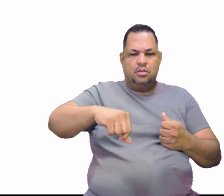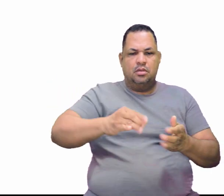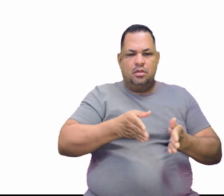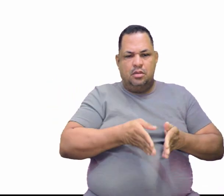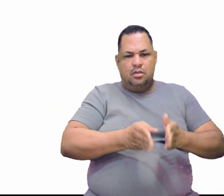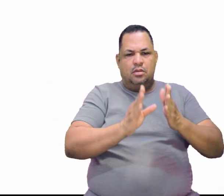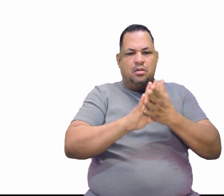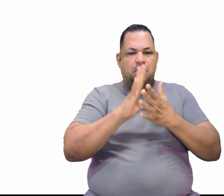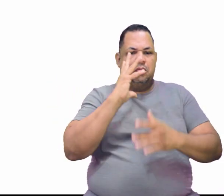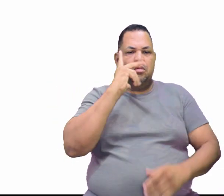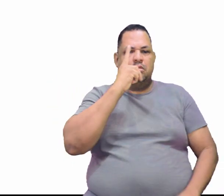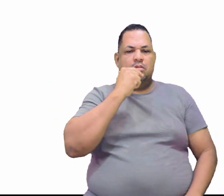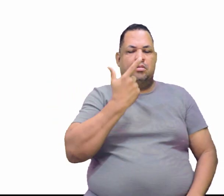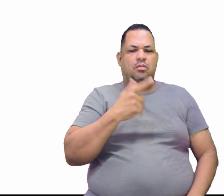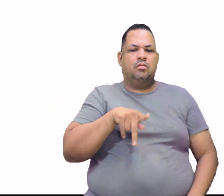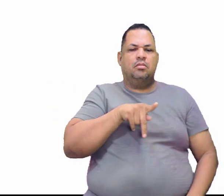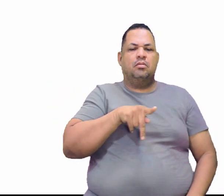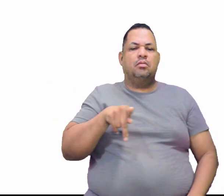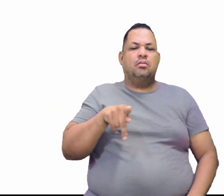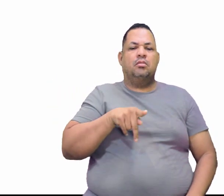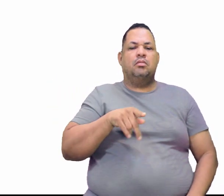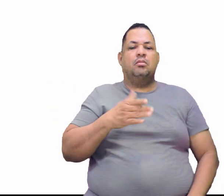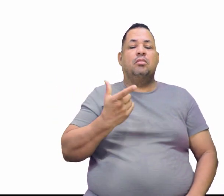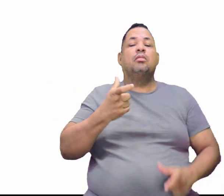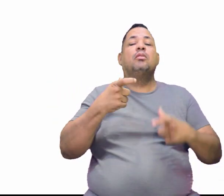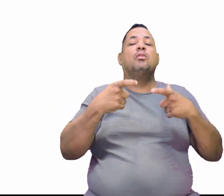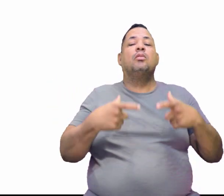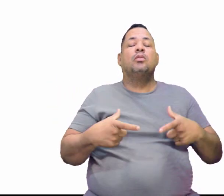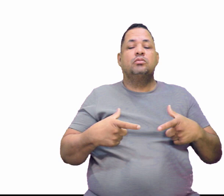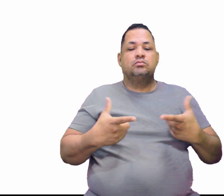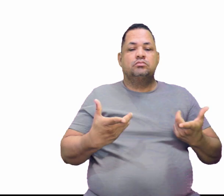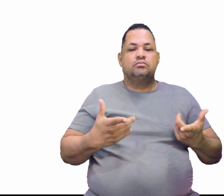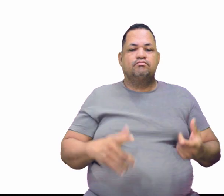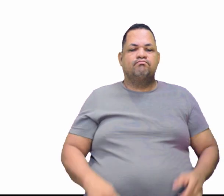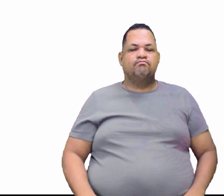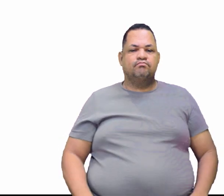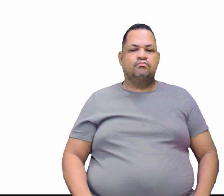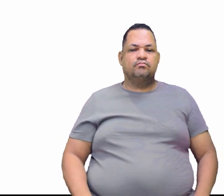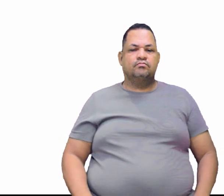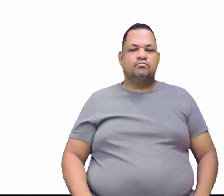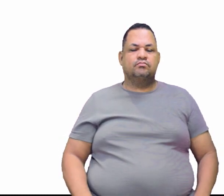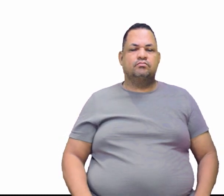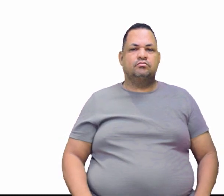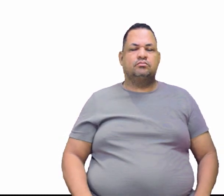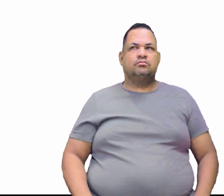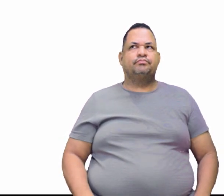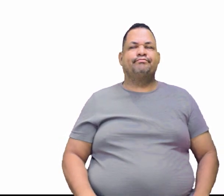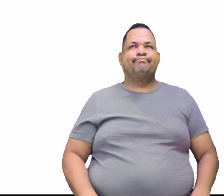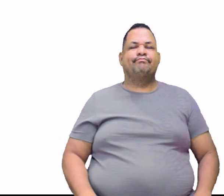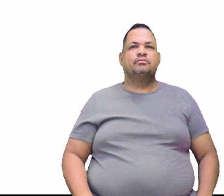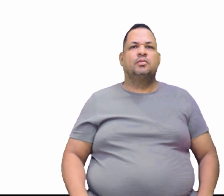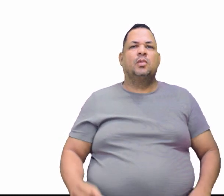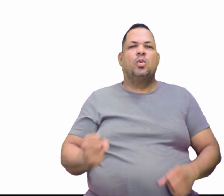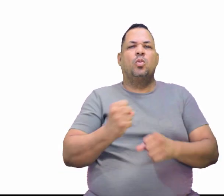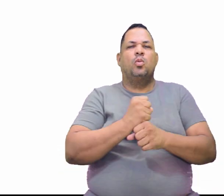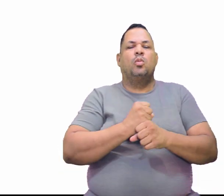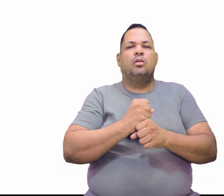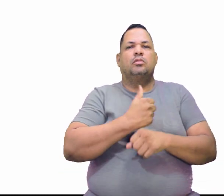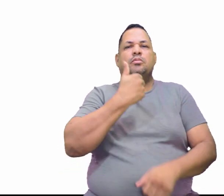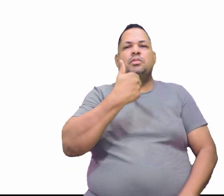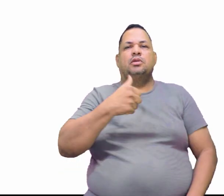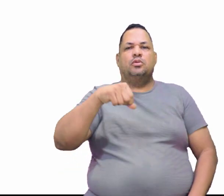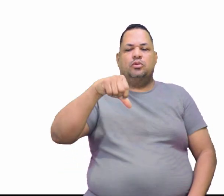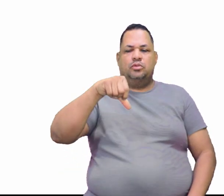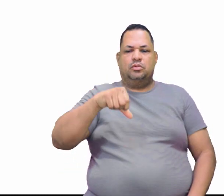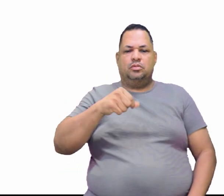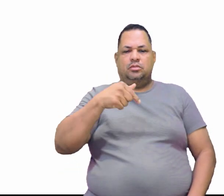Essa daqui é bonita. Professor, e cadê essa locomotiva? Cara, em 70, quando